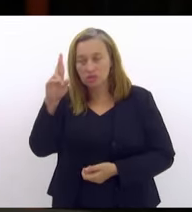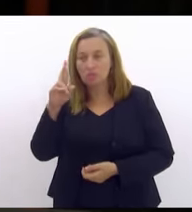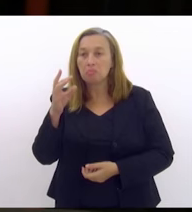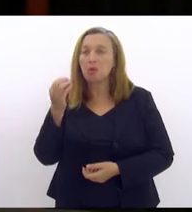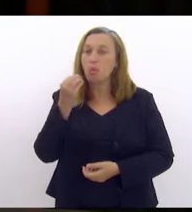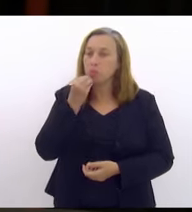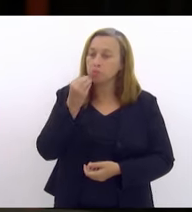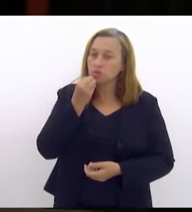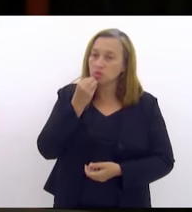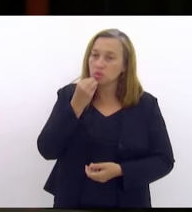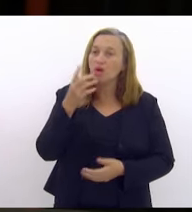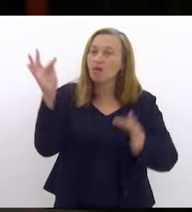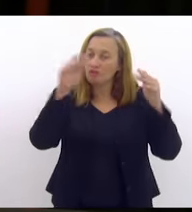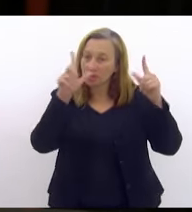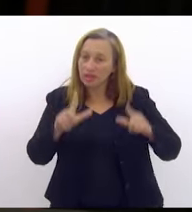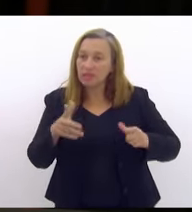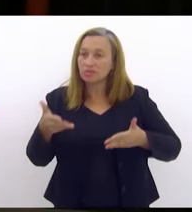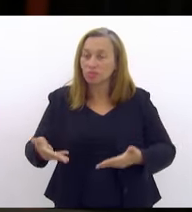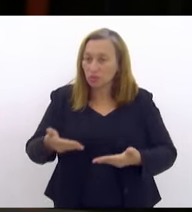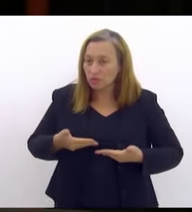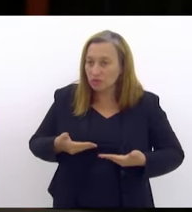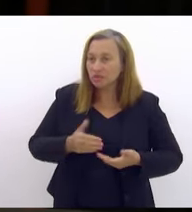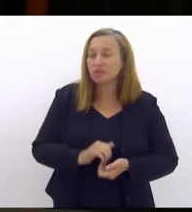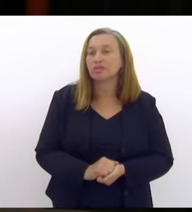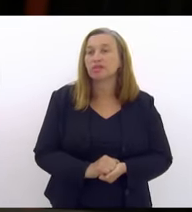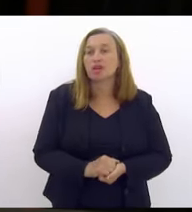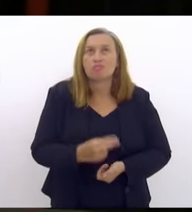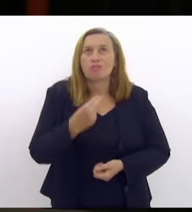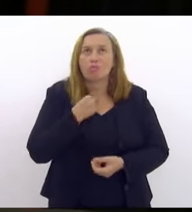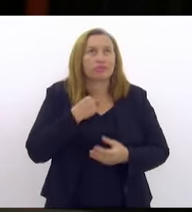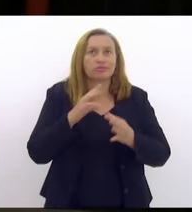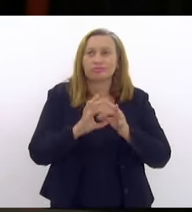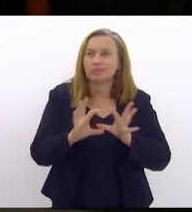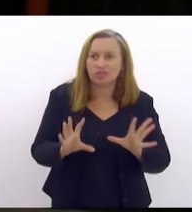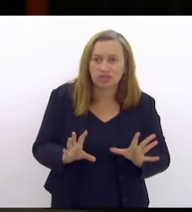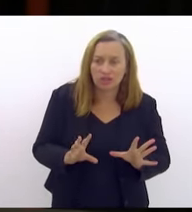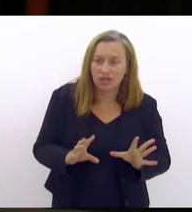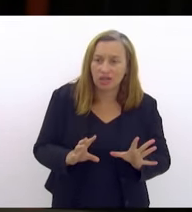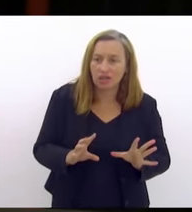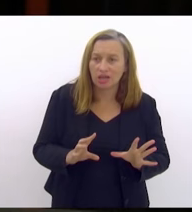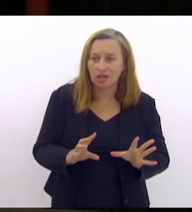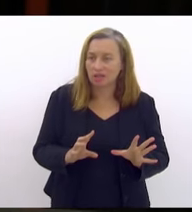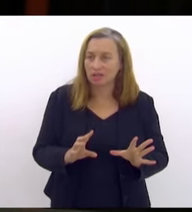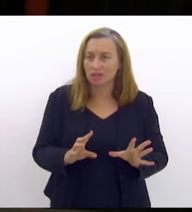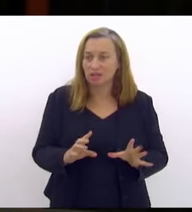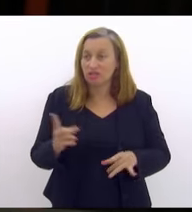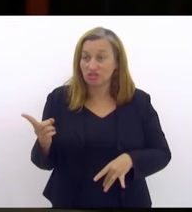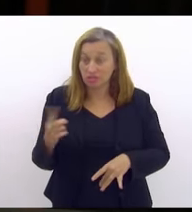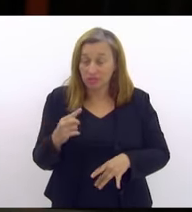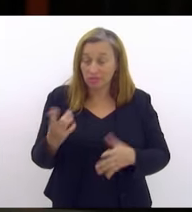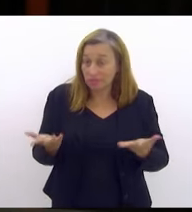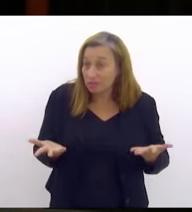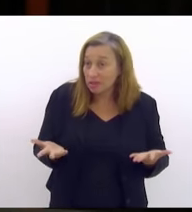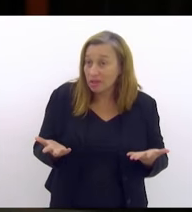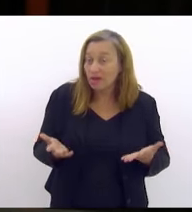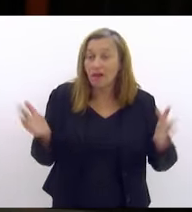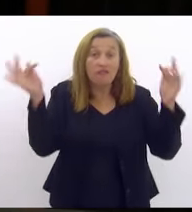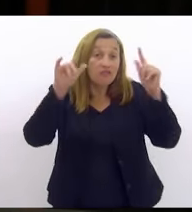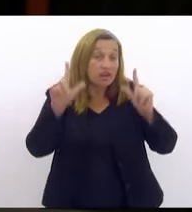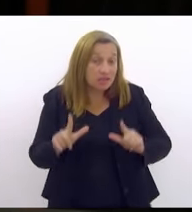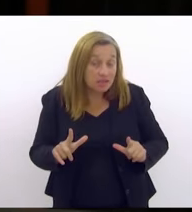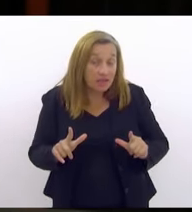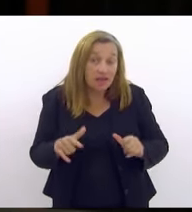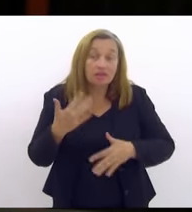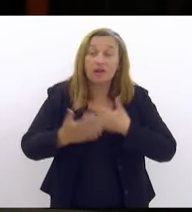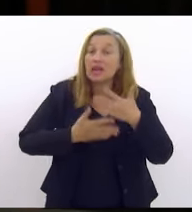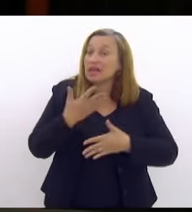oportunidade. Fiquei muito feliz pelo convite. Não pude deixar de não vir, né? Para mim é uma felicidade, uma